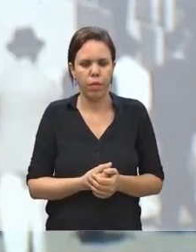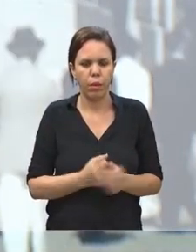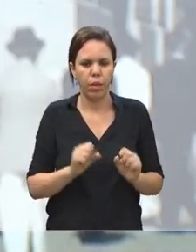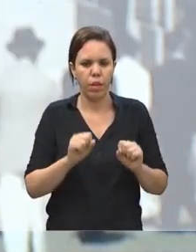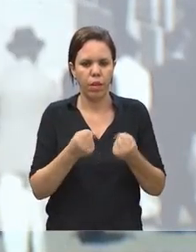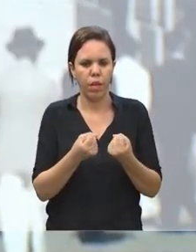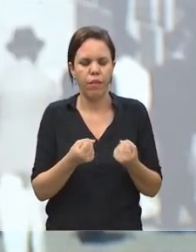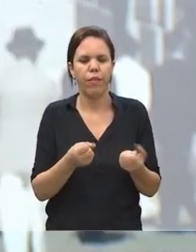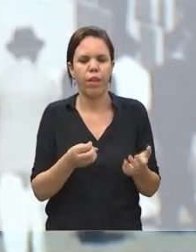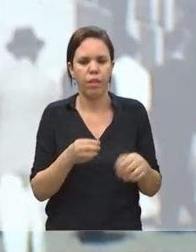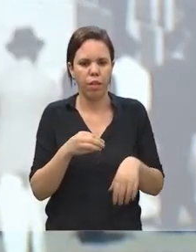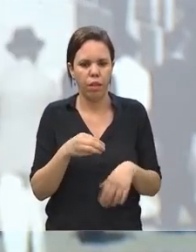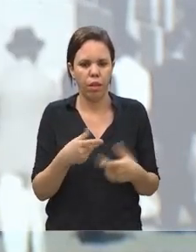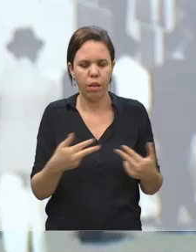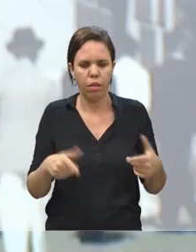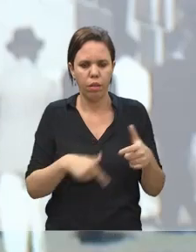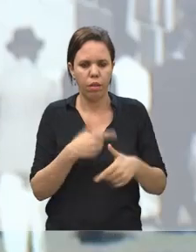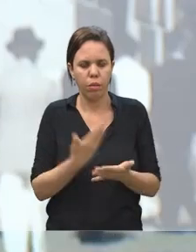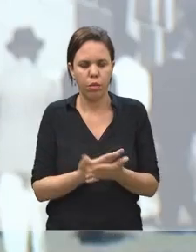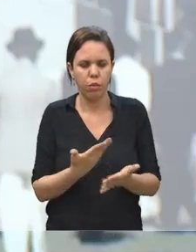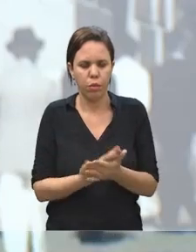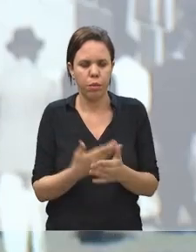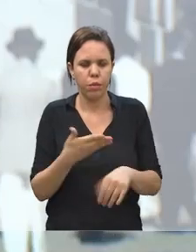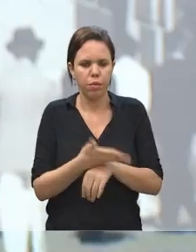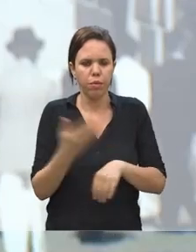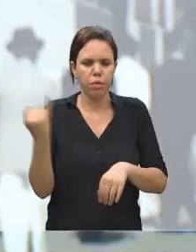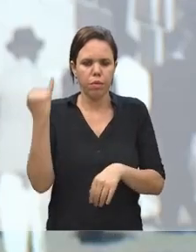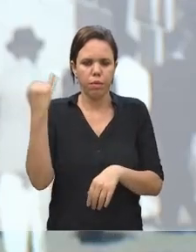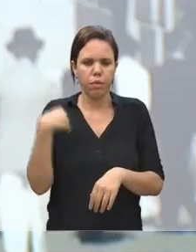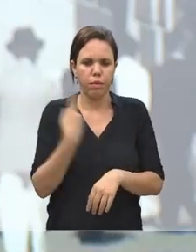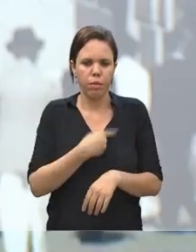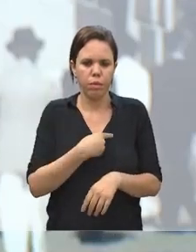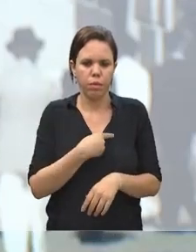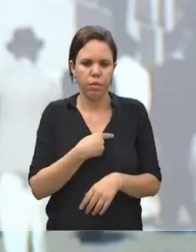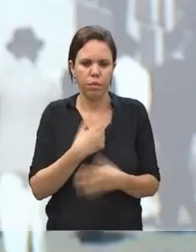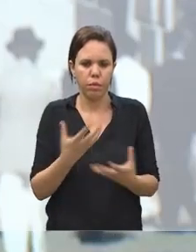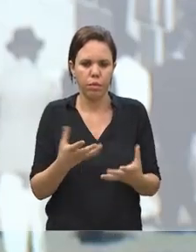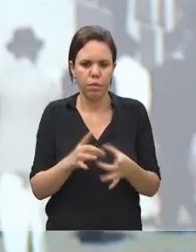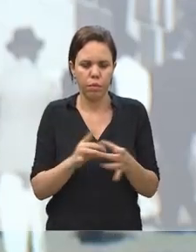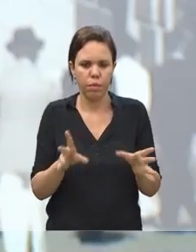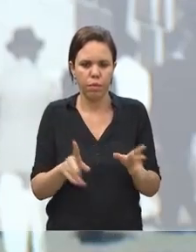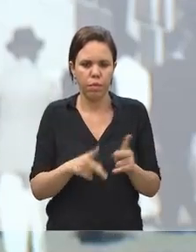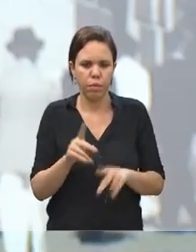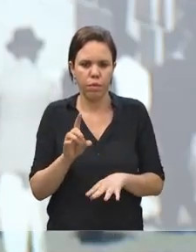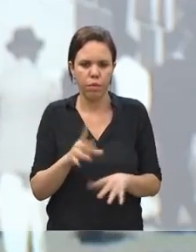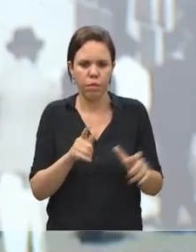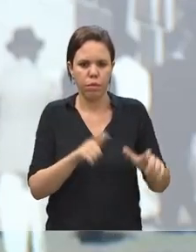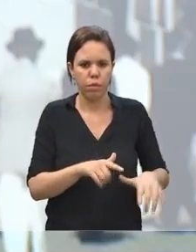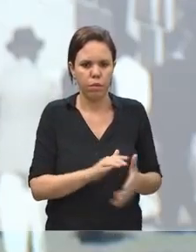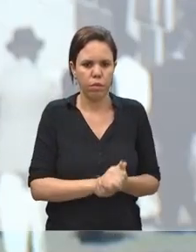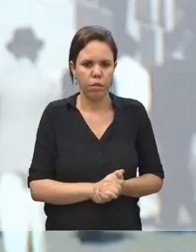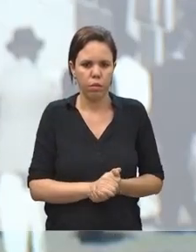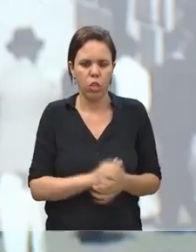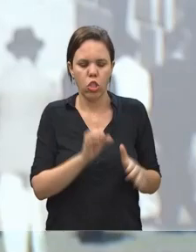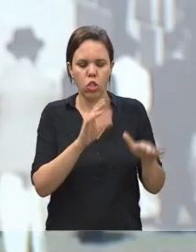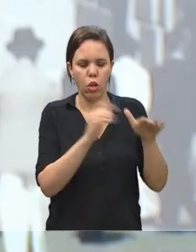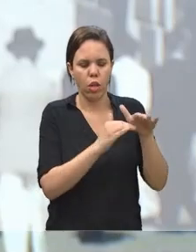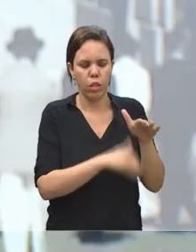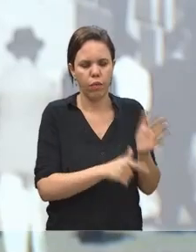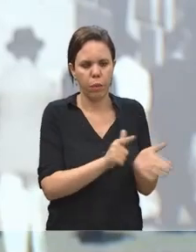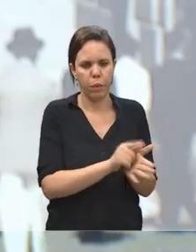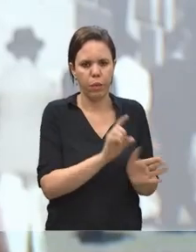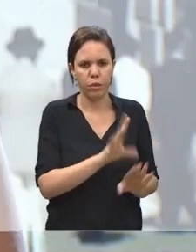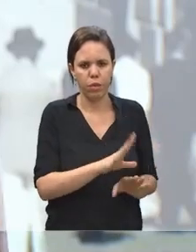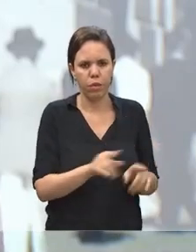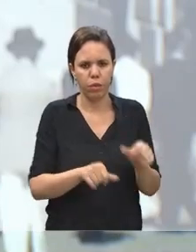Então, para a gente é muito interessante participar desse tipo de situação também, porque a gente deixa mesmo de ser um lugar onde você arquiva